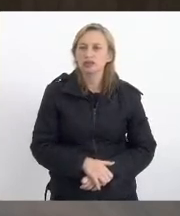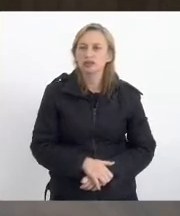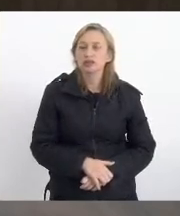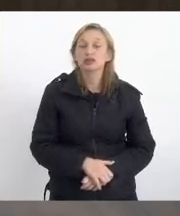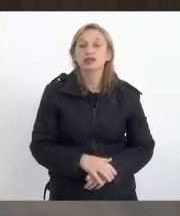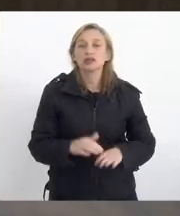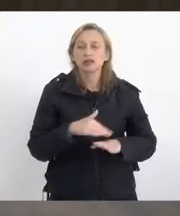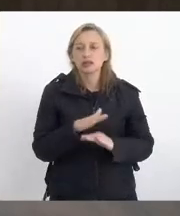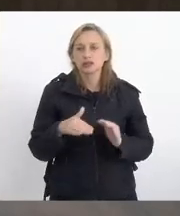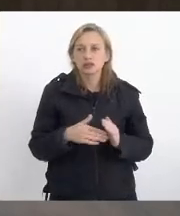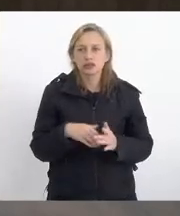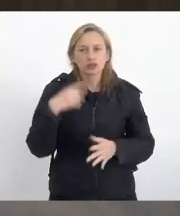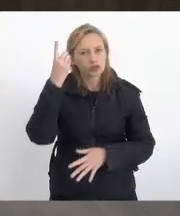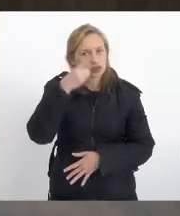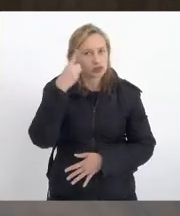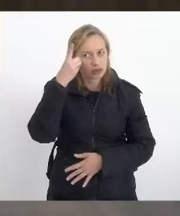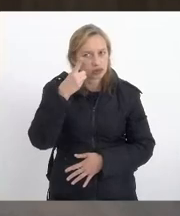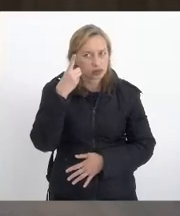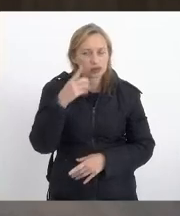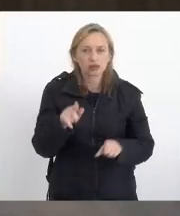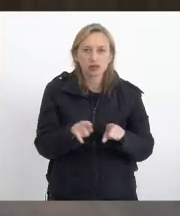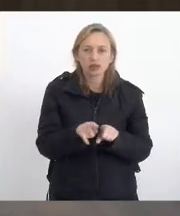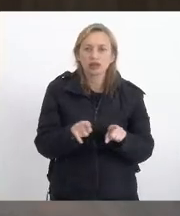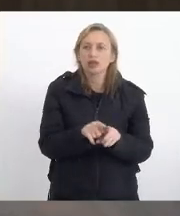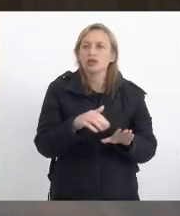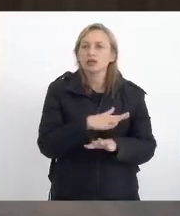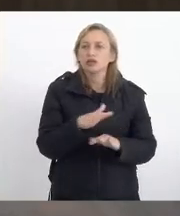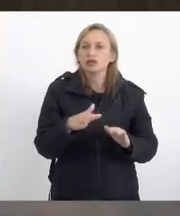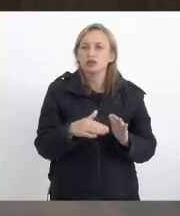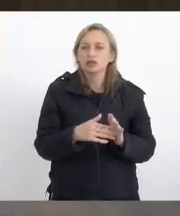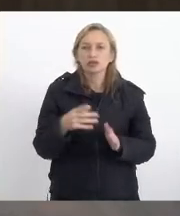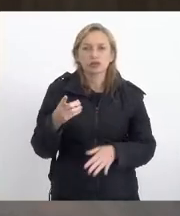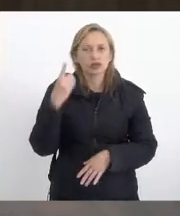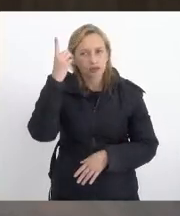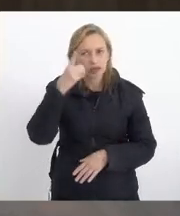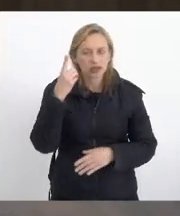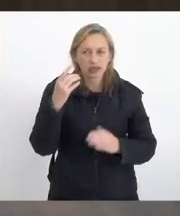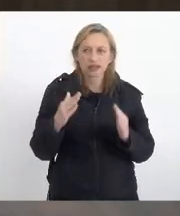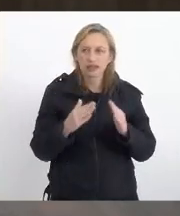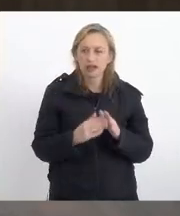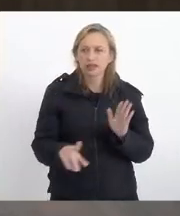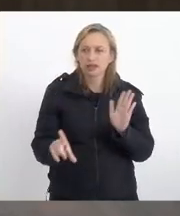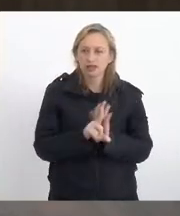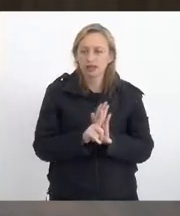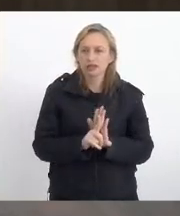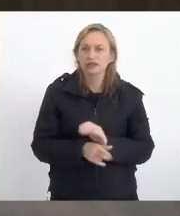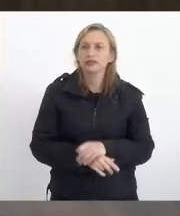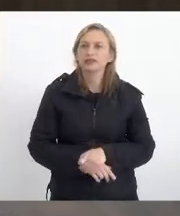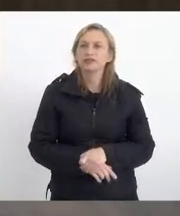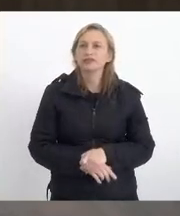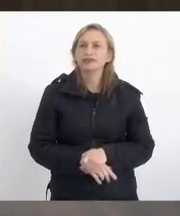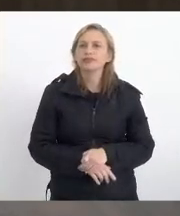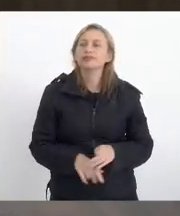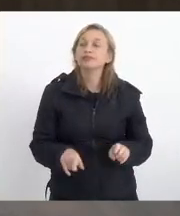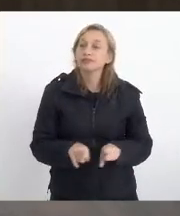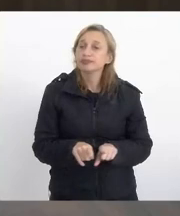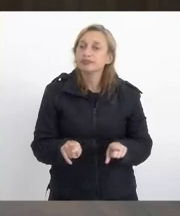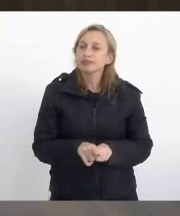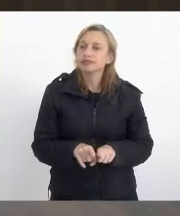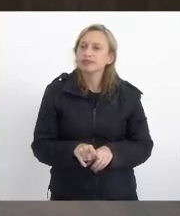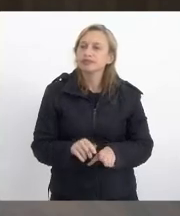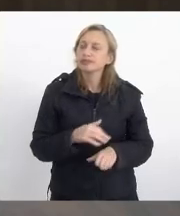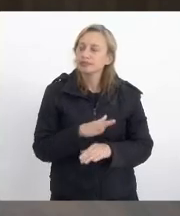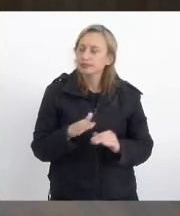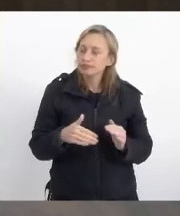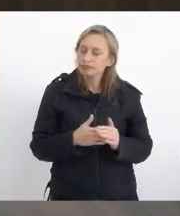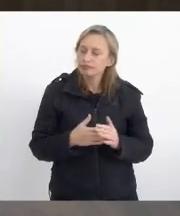Cumprimentando esses parlamentares, estarei cumprimentando todos os parlamentares dessa Casa de Lei. E também cumprimentando